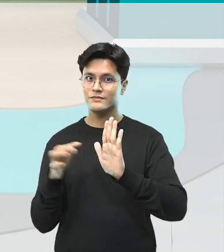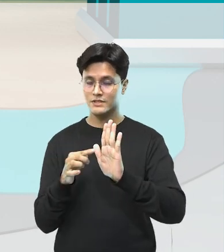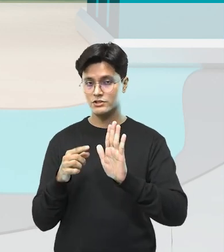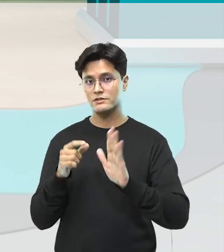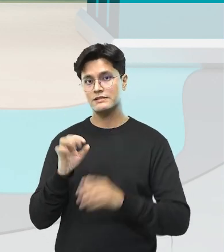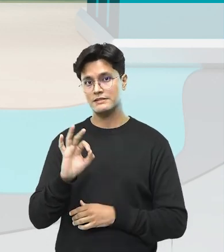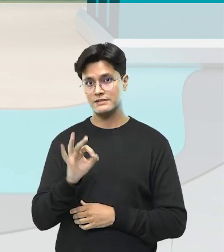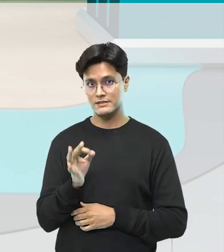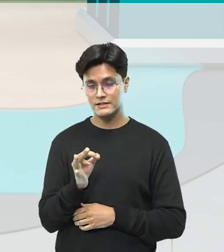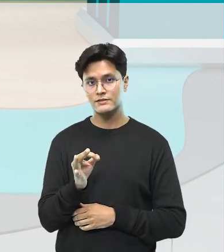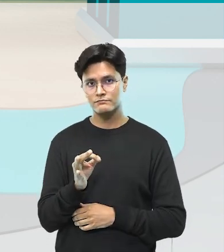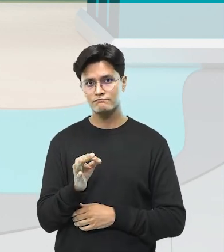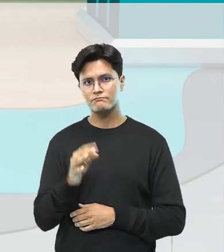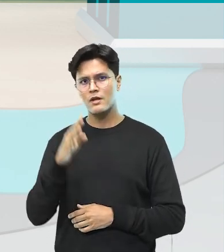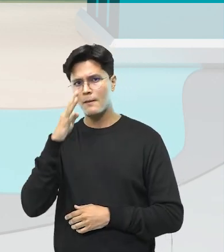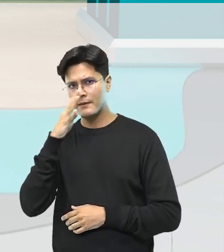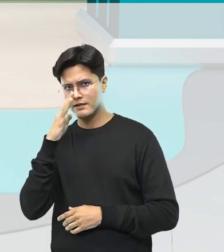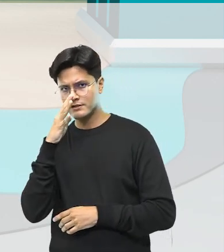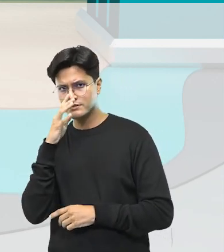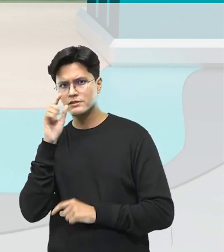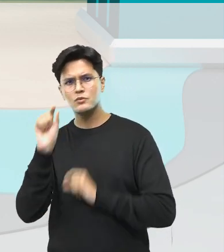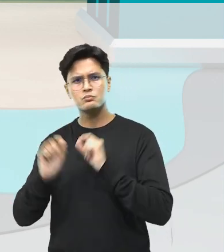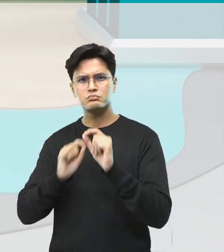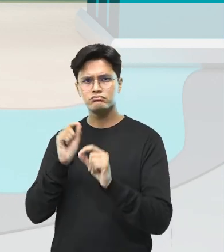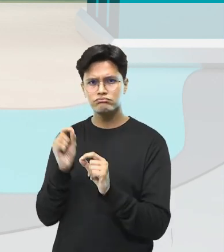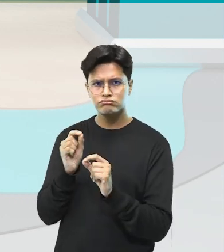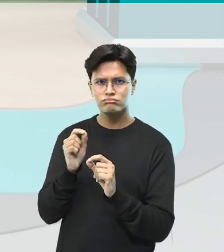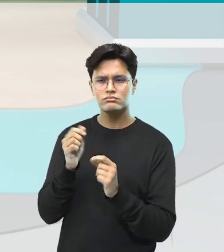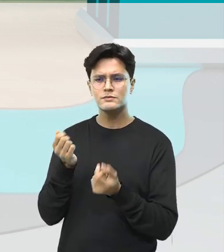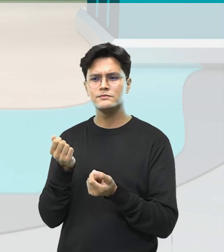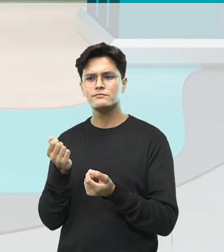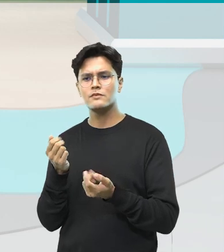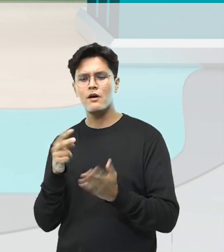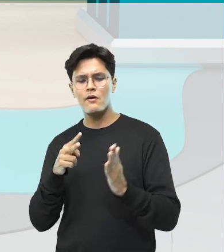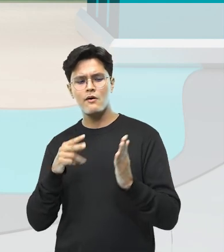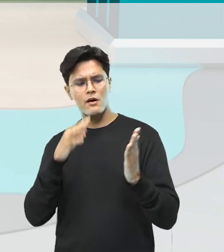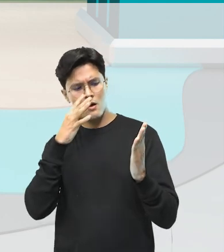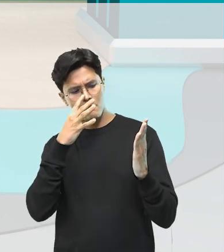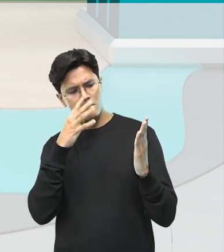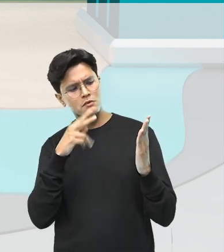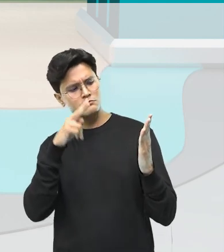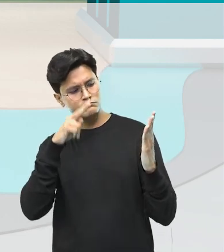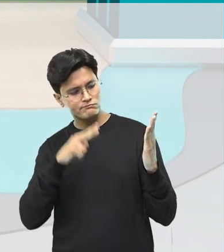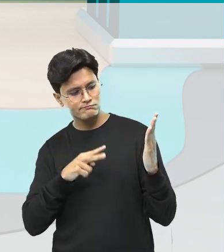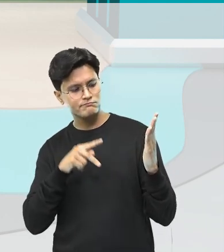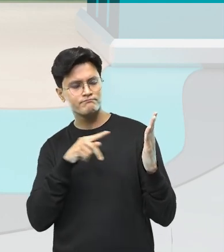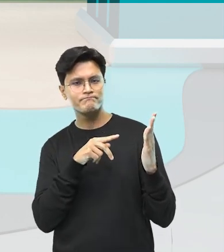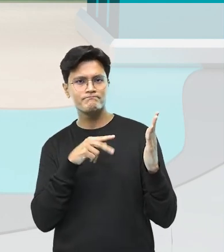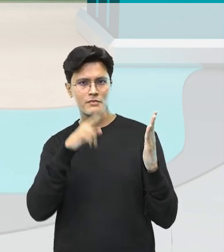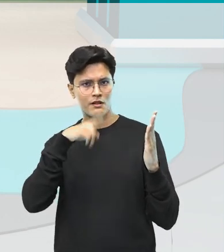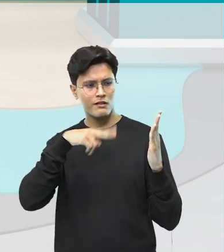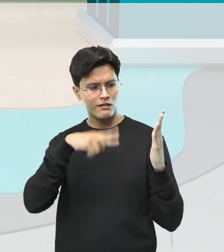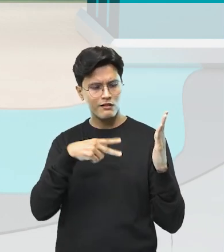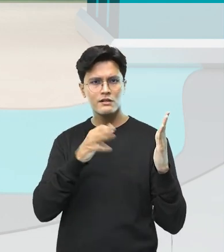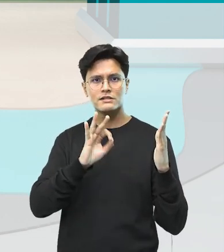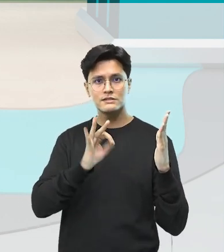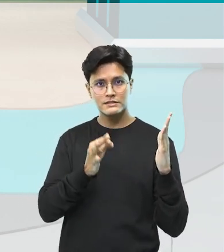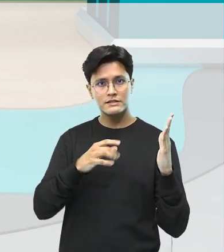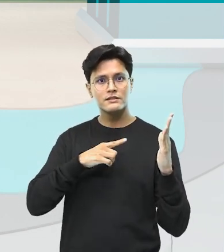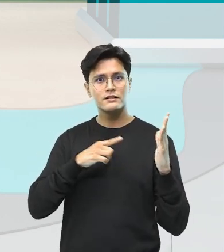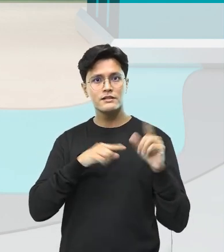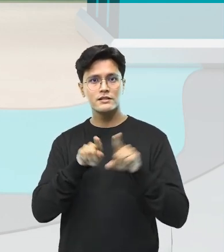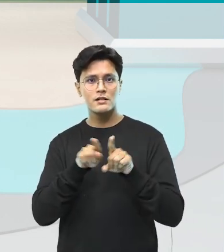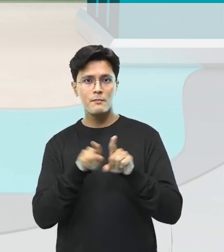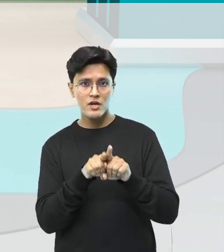eu tenho ali, né, faço a leitura, apreciação, aprecio, né, aquele texto, e eu tenho a réplica,